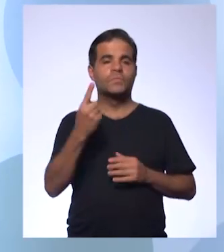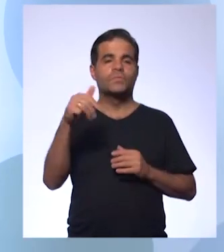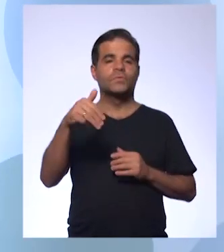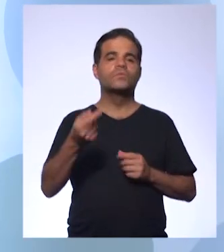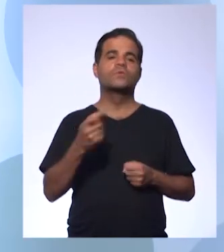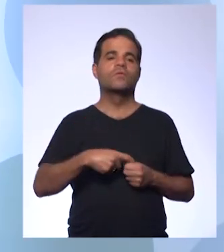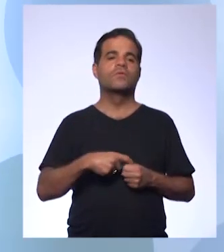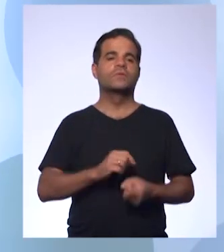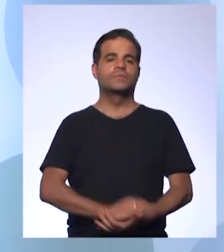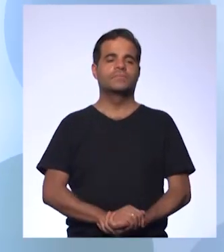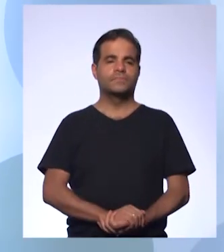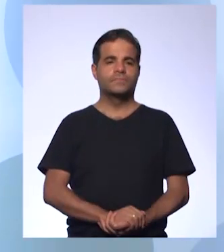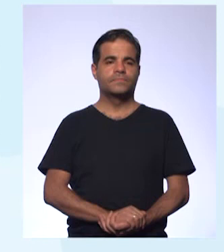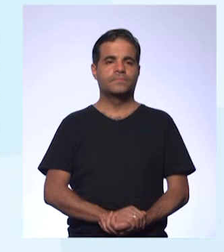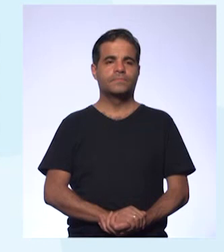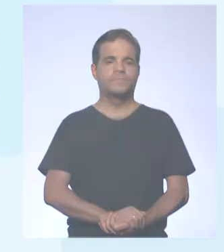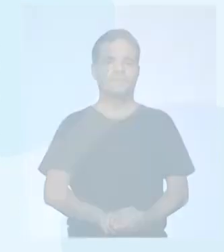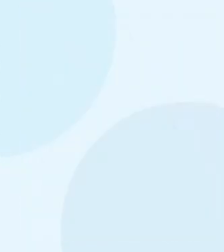já volta.